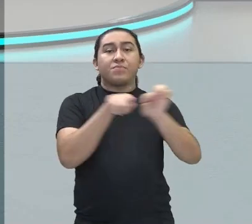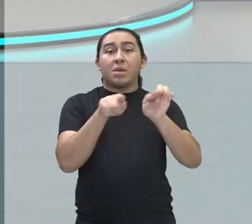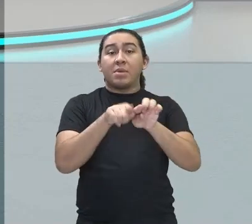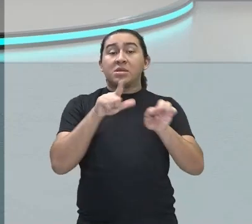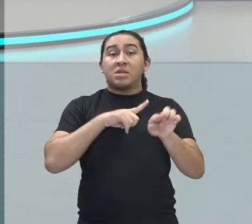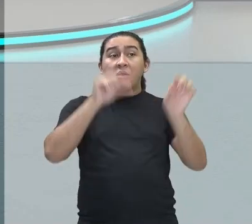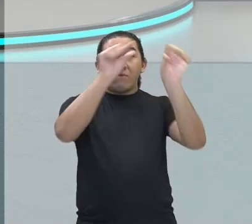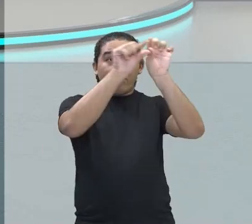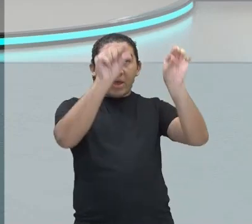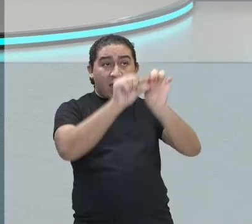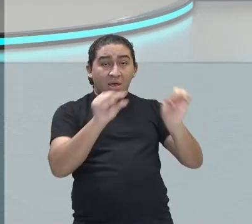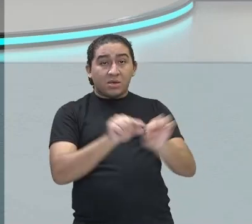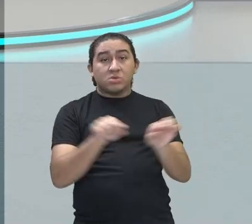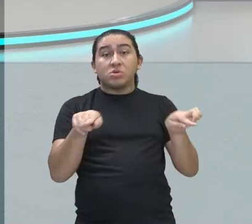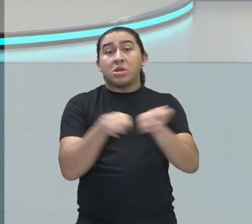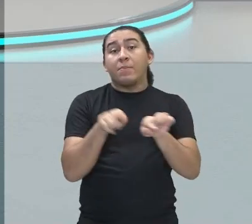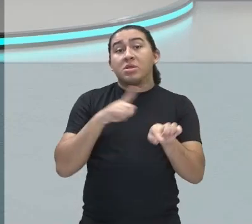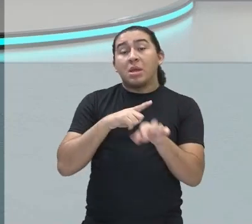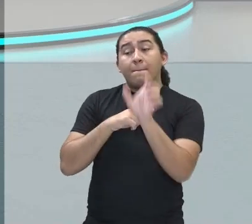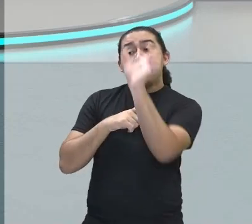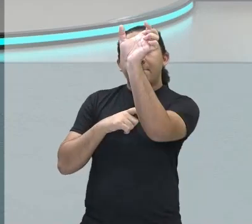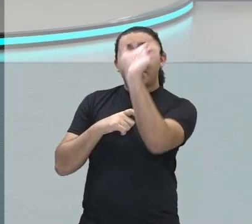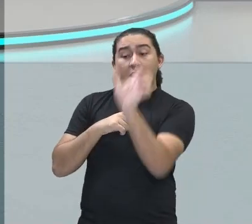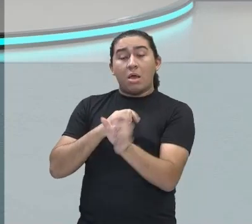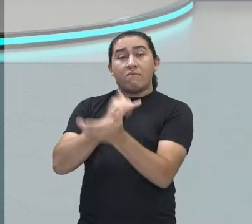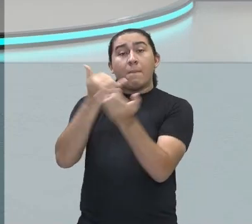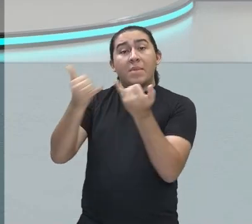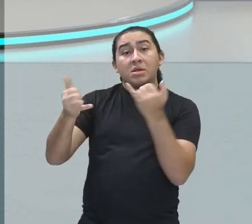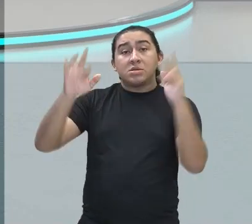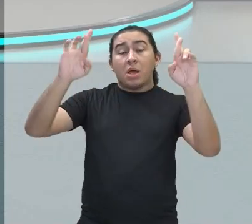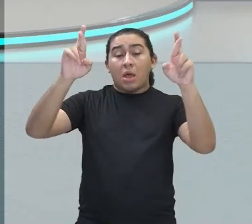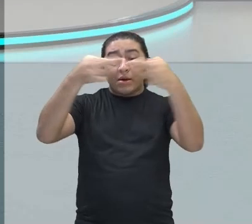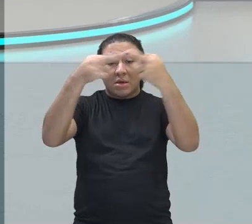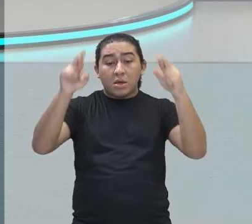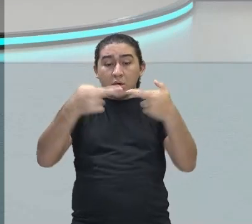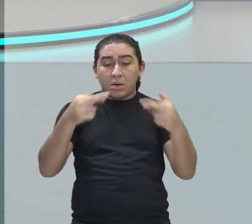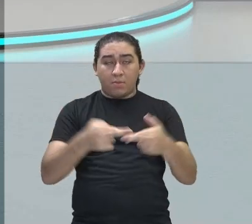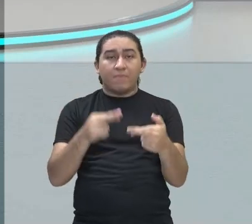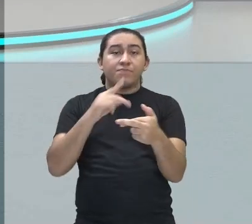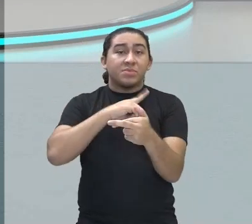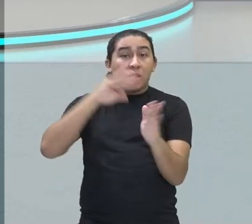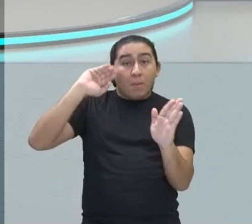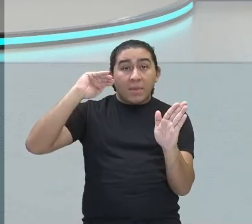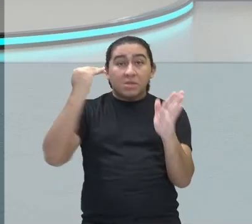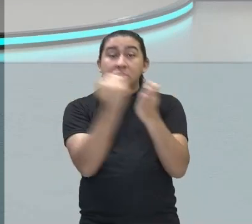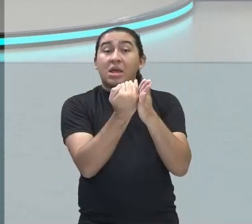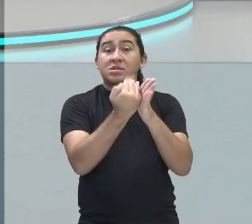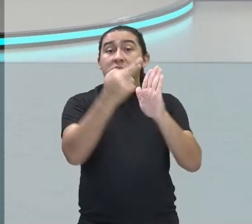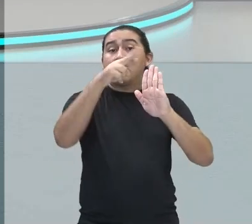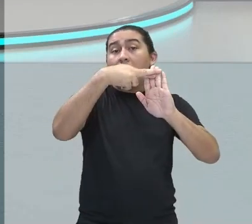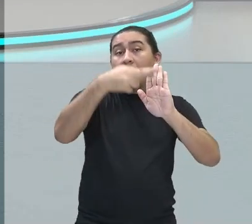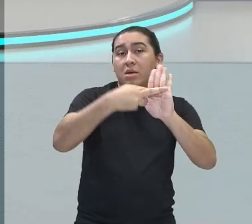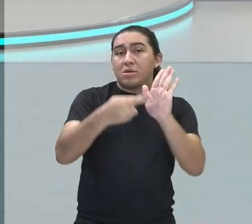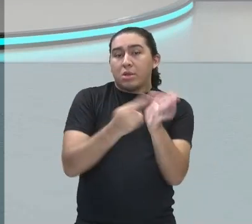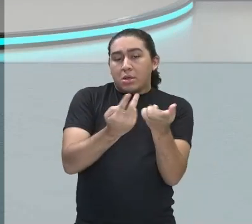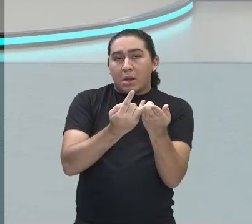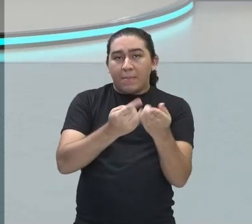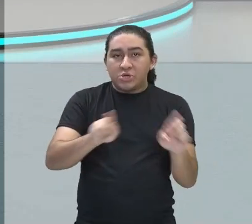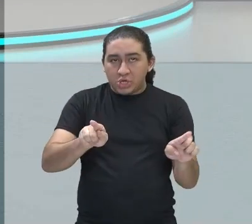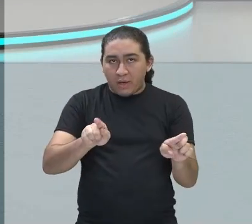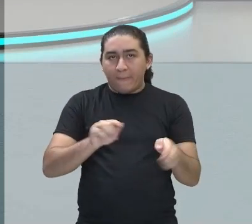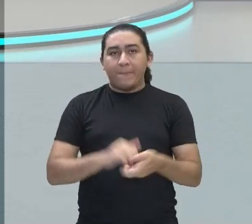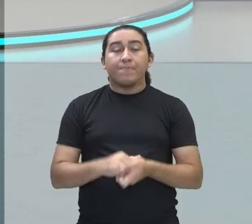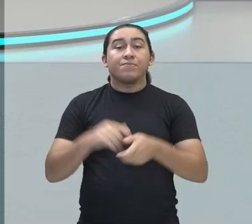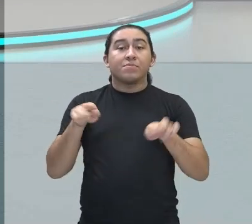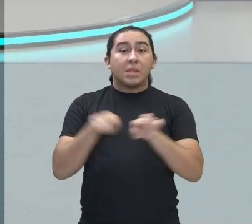tem rimas, então ela segue um rigor formal, pré-estabelecido. Além dele falar de